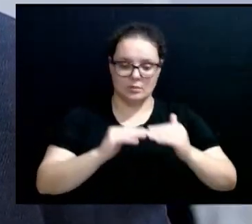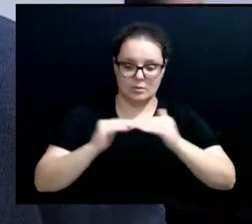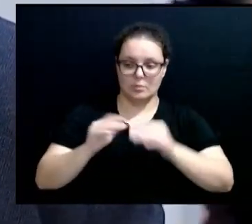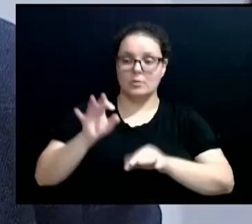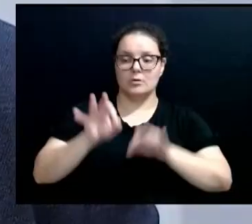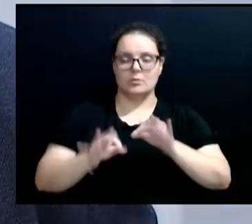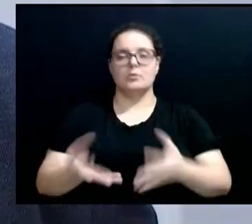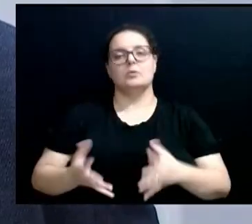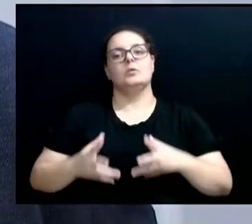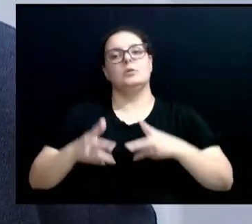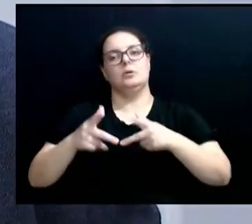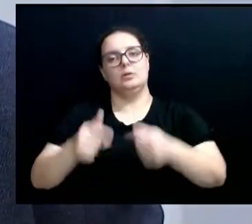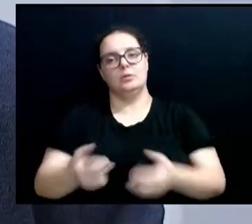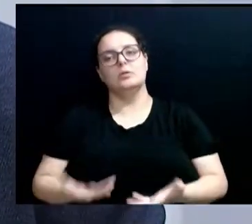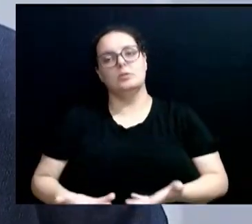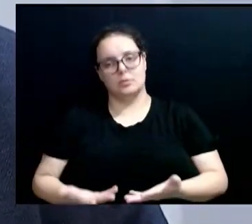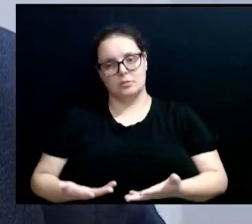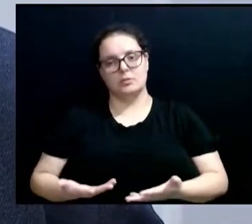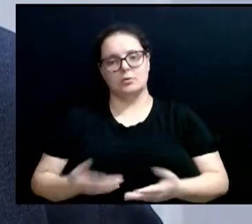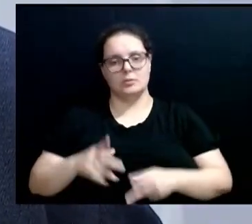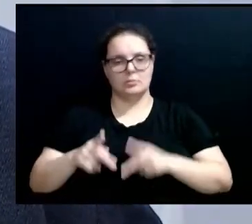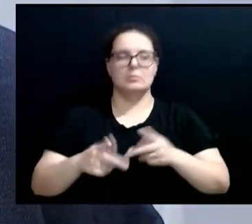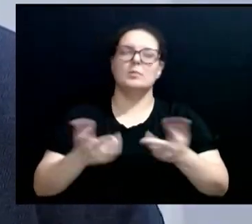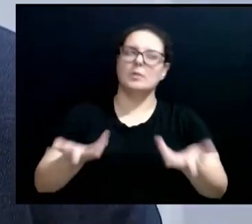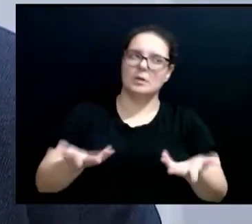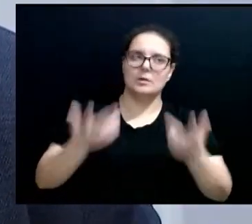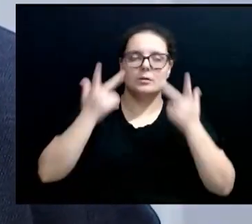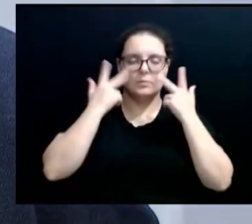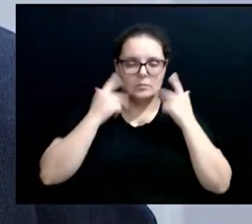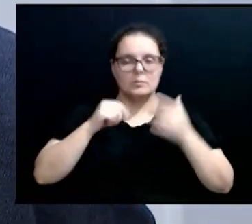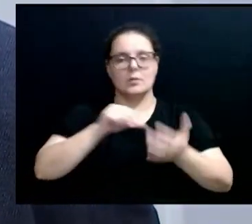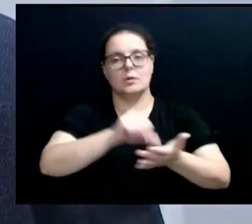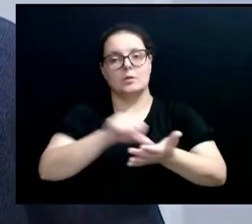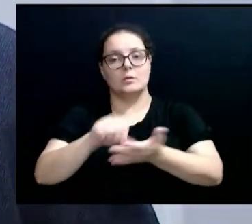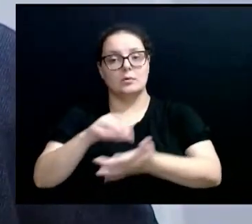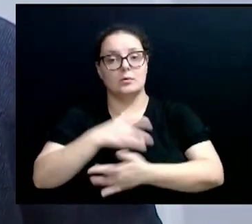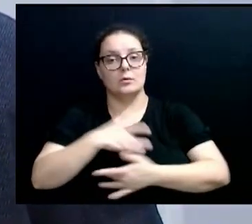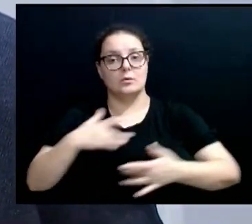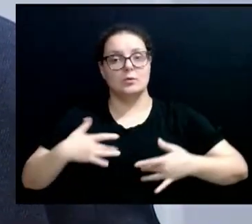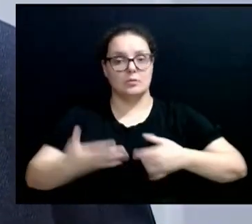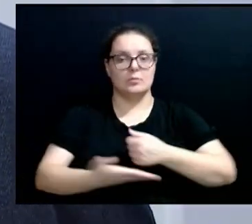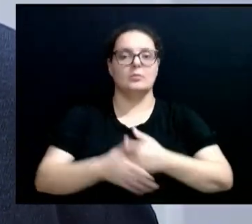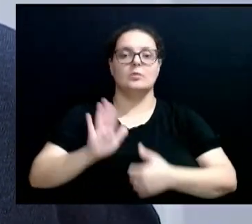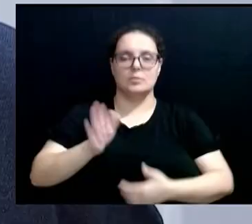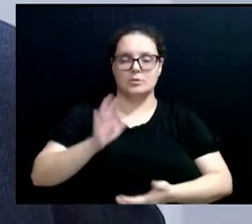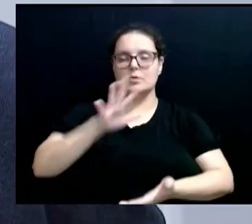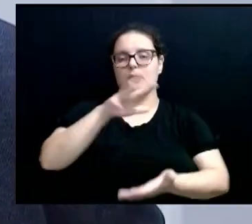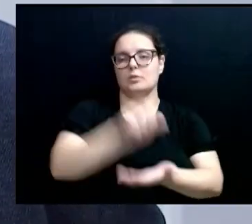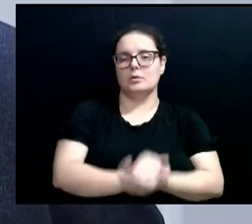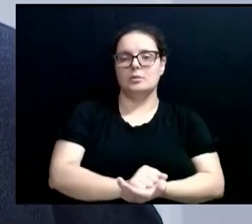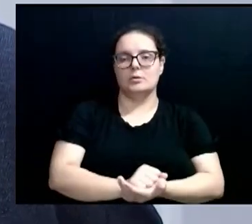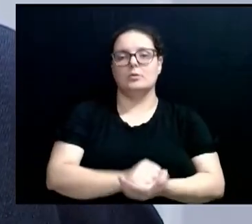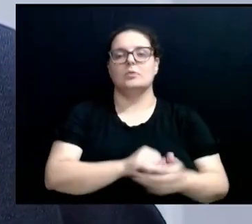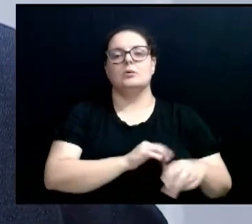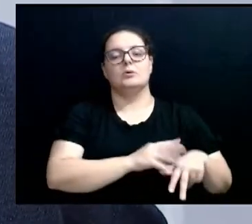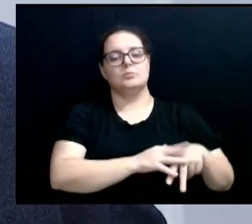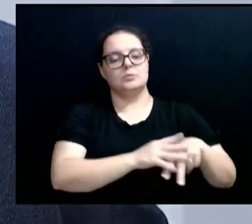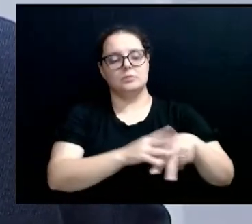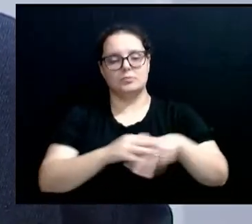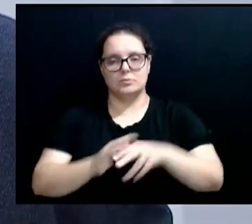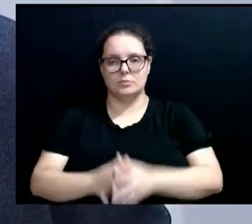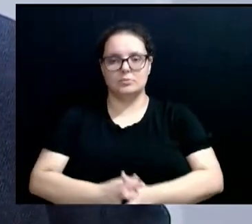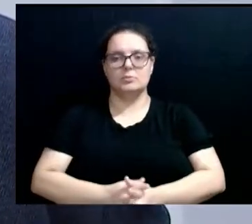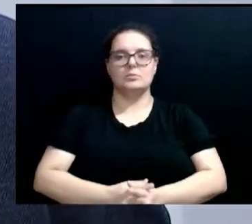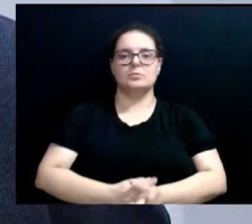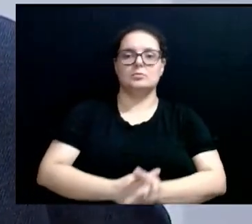população. Mas, geralmente, as unidades básicas de saúde elas já têm um cadastro com os pacientes, com o transtorno do espectro